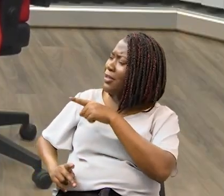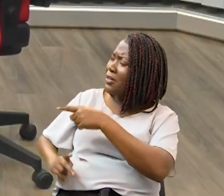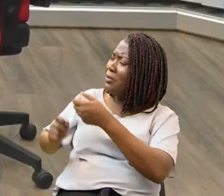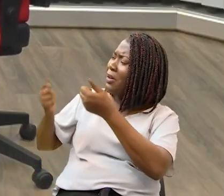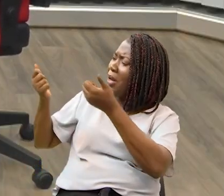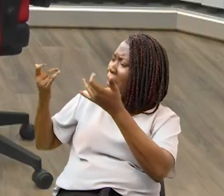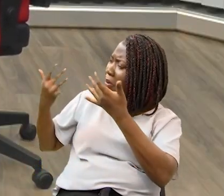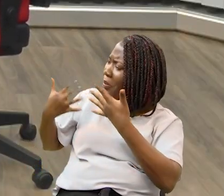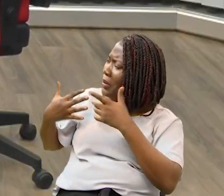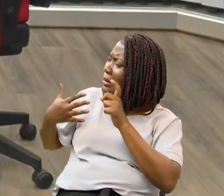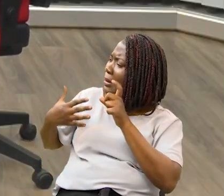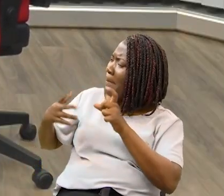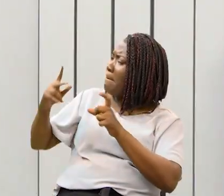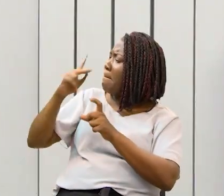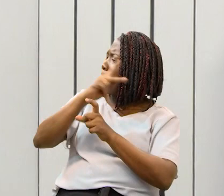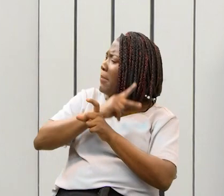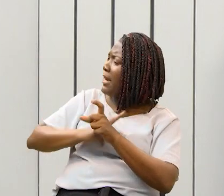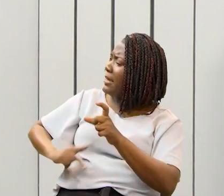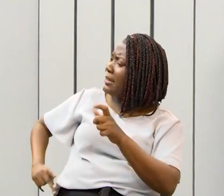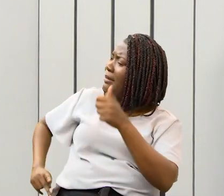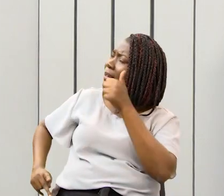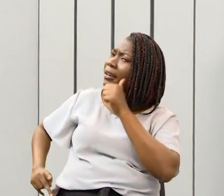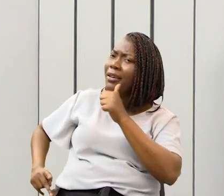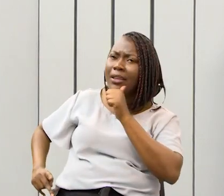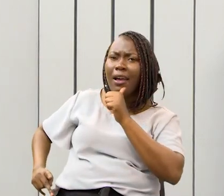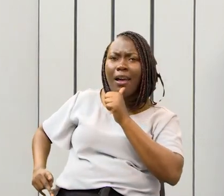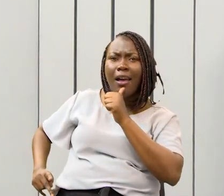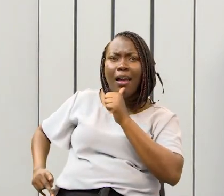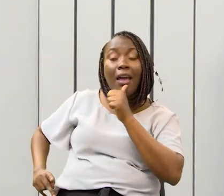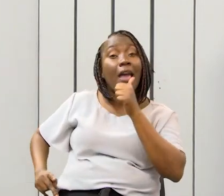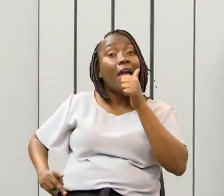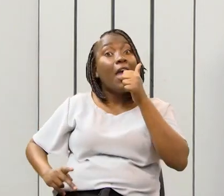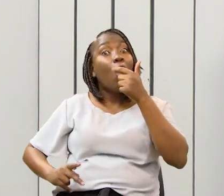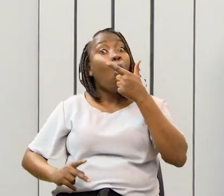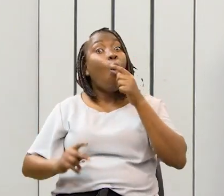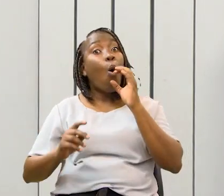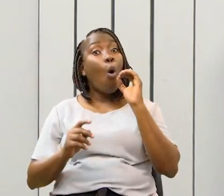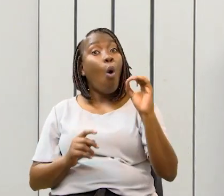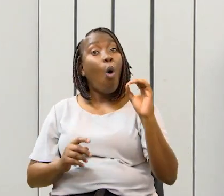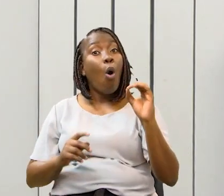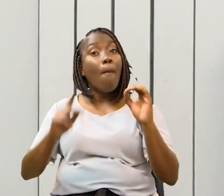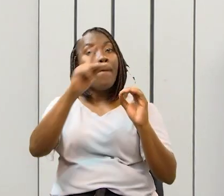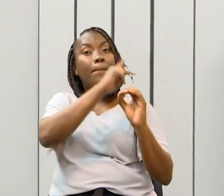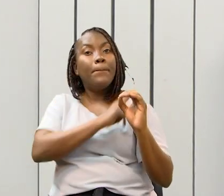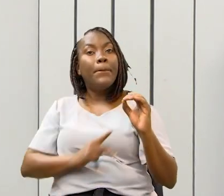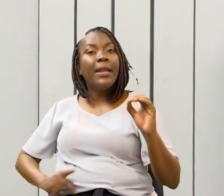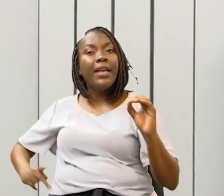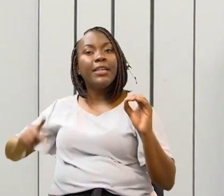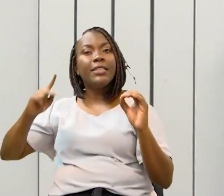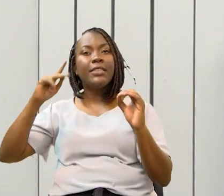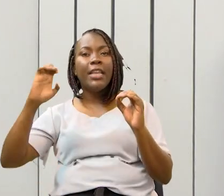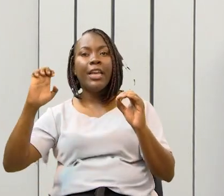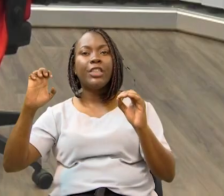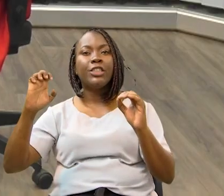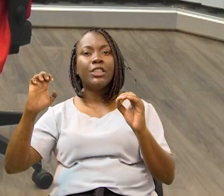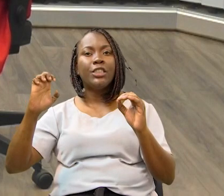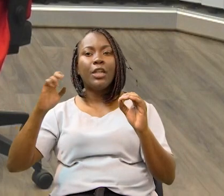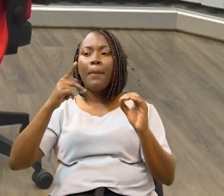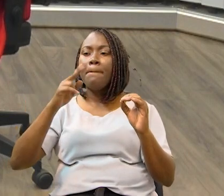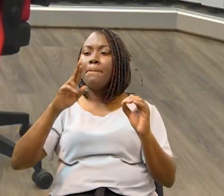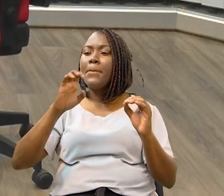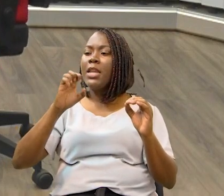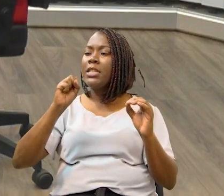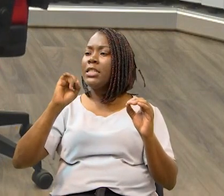Você acabou de falar aí o termo presidenta, né? Então, é presidente, é o presidente, né? Então, assim, os termos